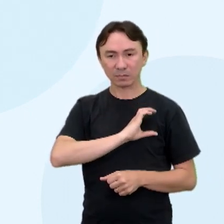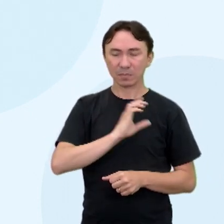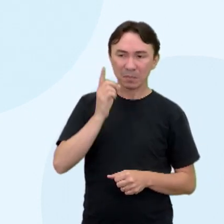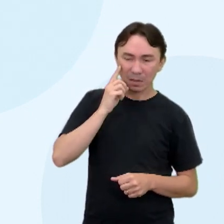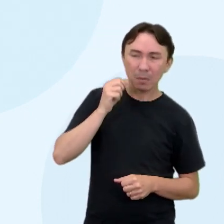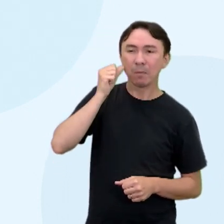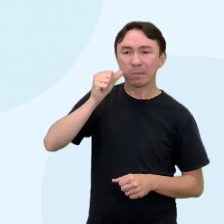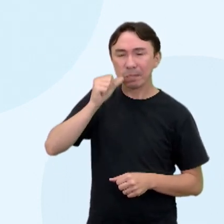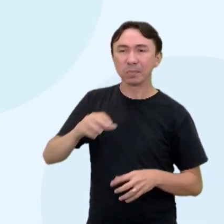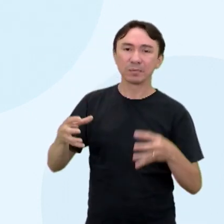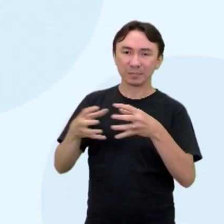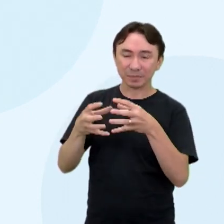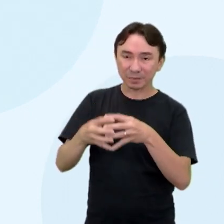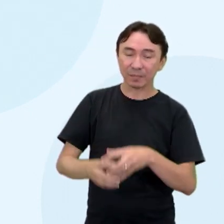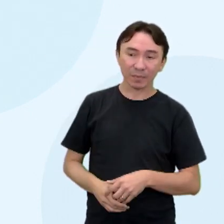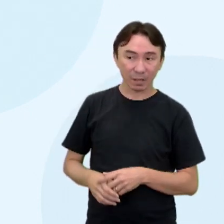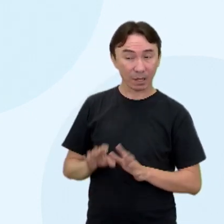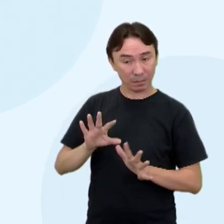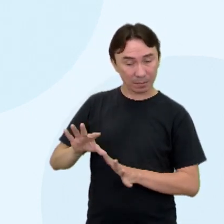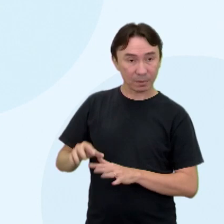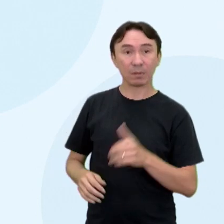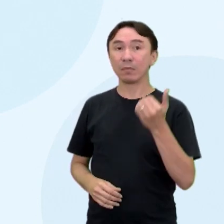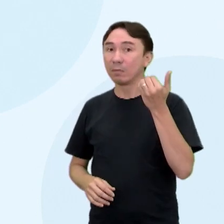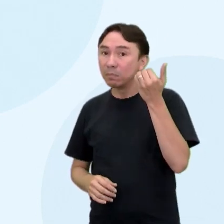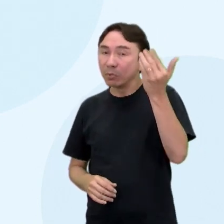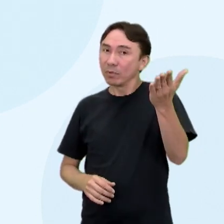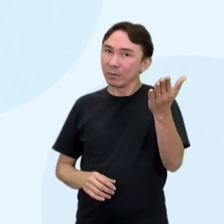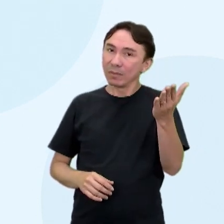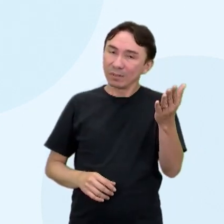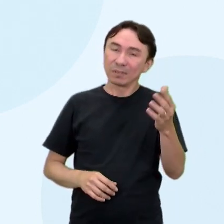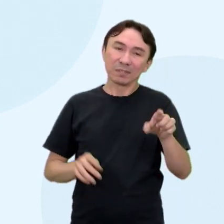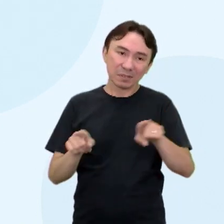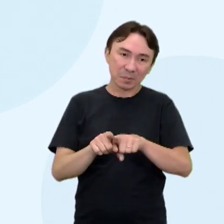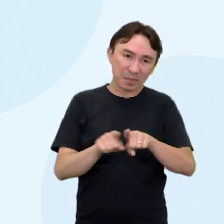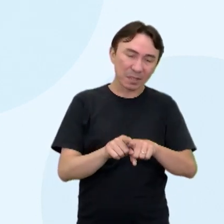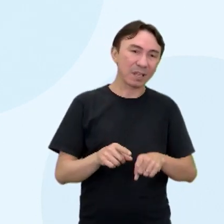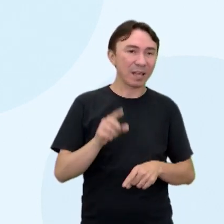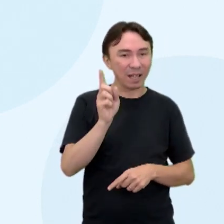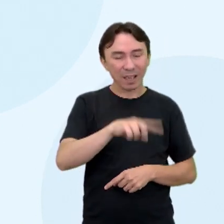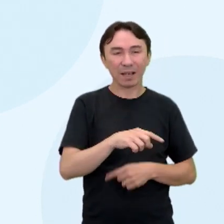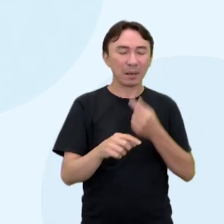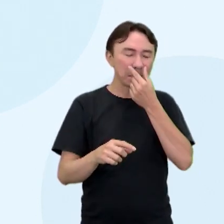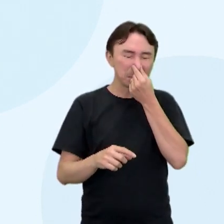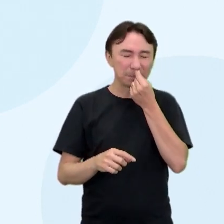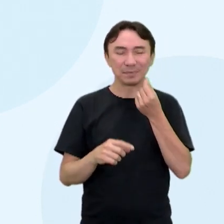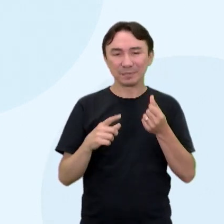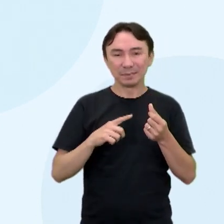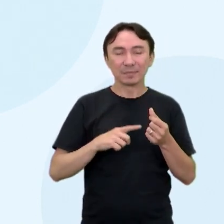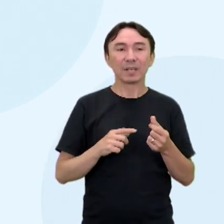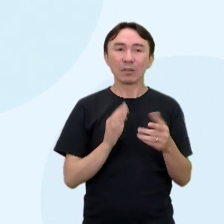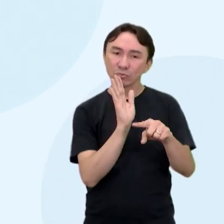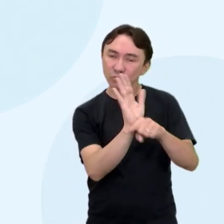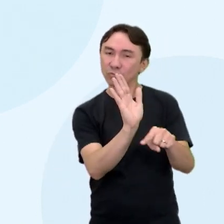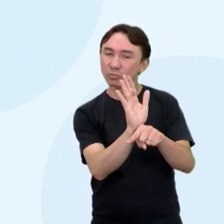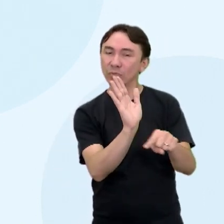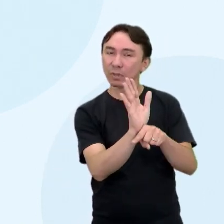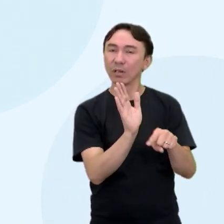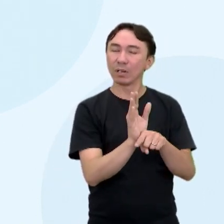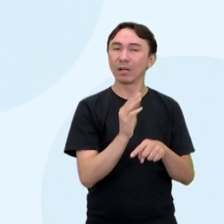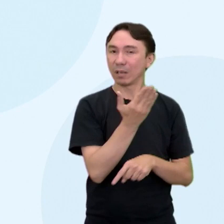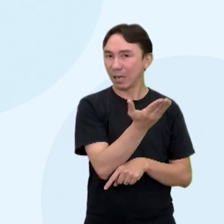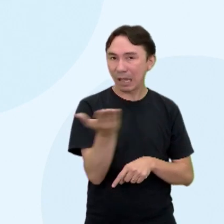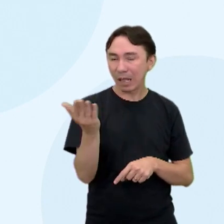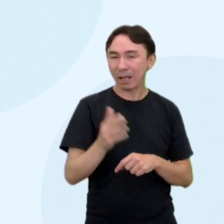ele patrocinou um time por fora que chamava Corinthians do Parque, né? Que jogava nos parques anexos ali ao Parque São Jorge